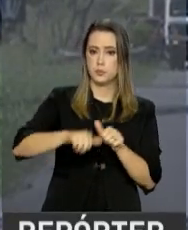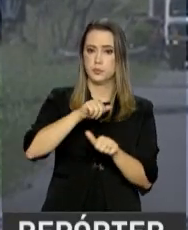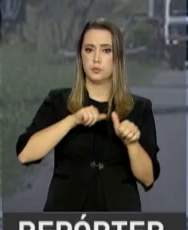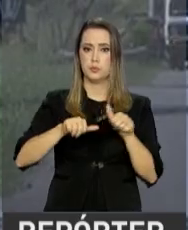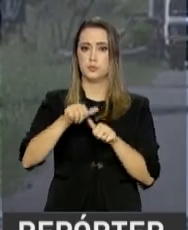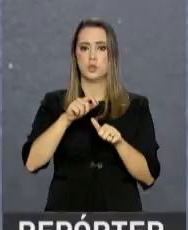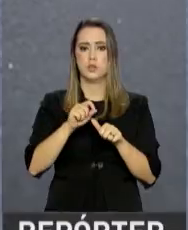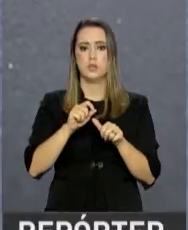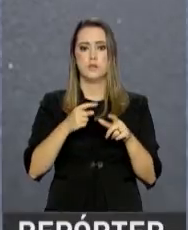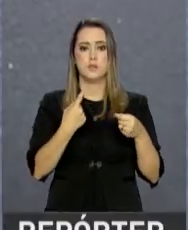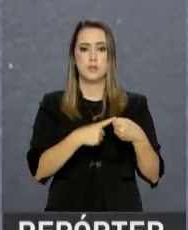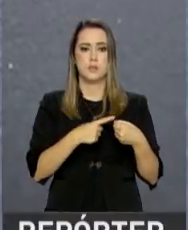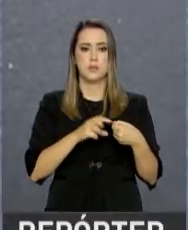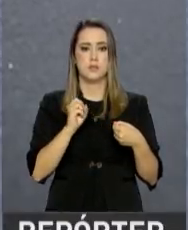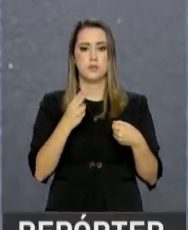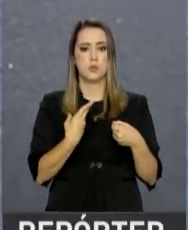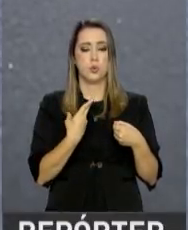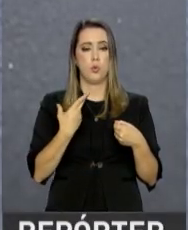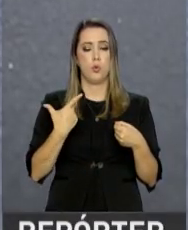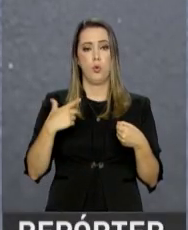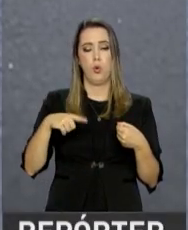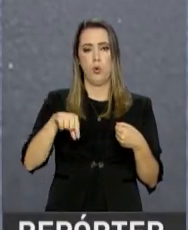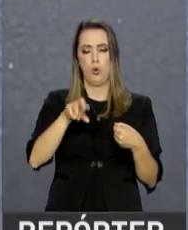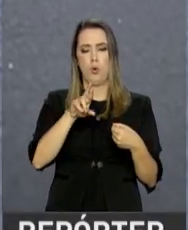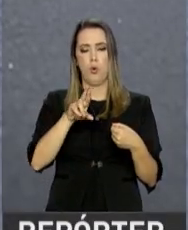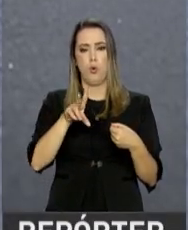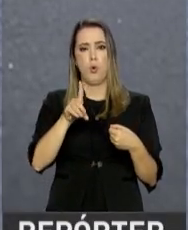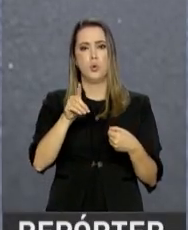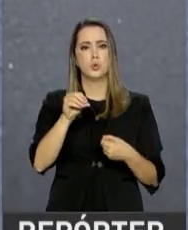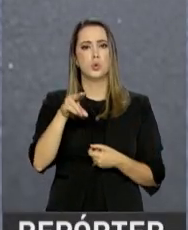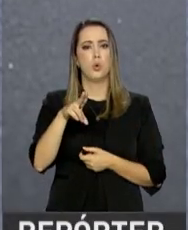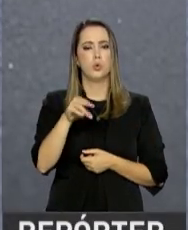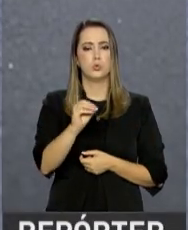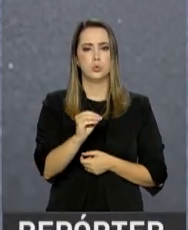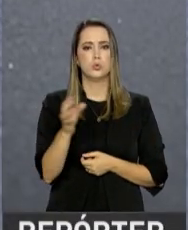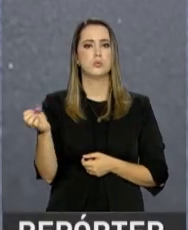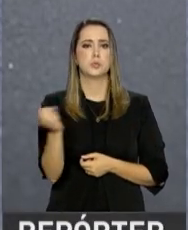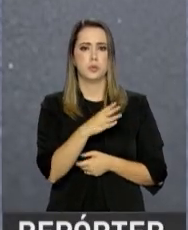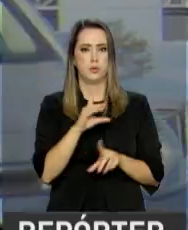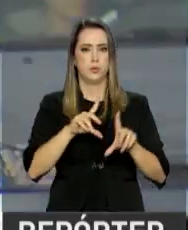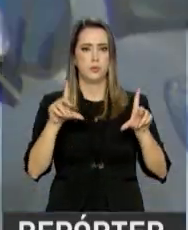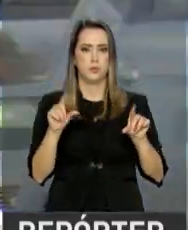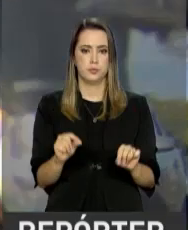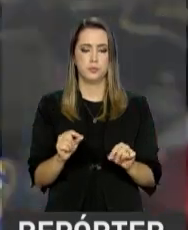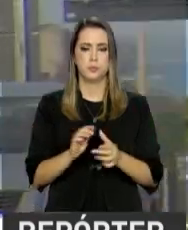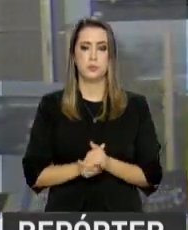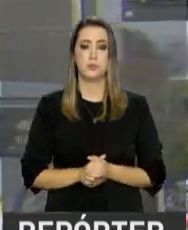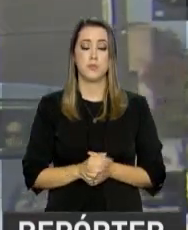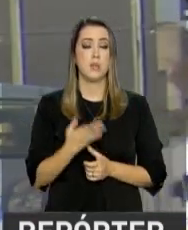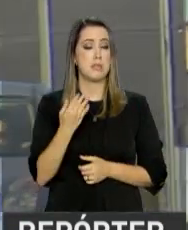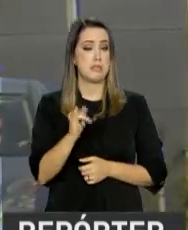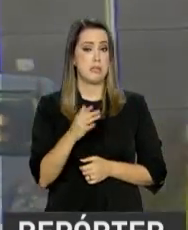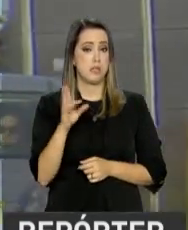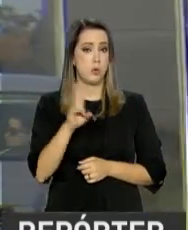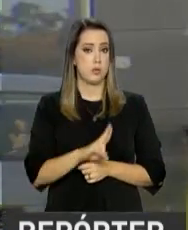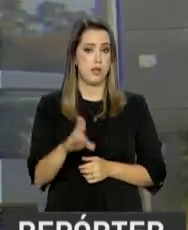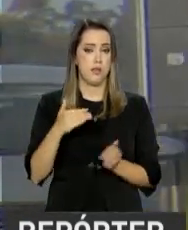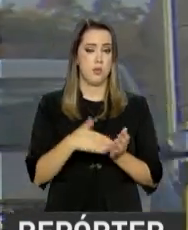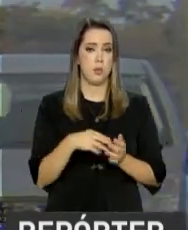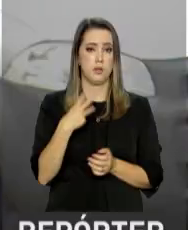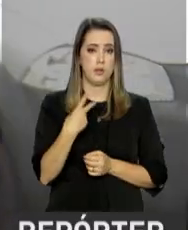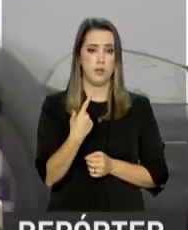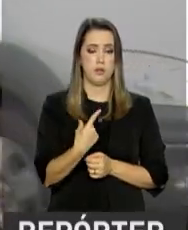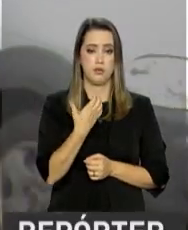transferência de município ou propriedade também já devem ser emplacados com o novo modelo. Carros usados terão até 31